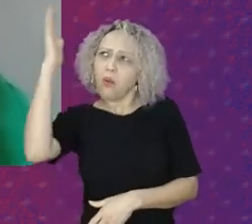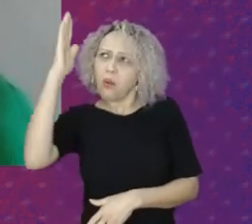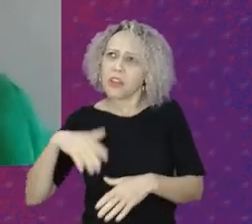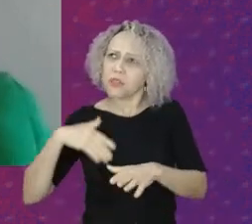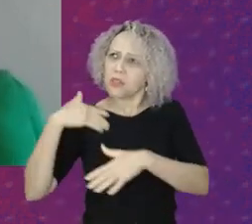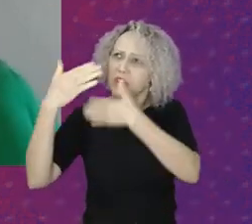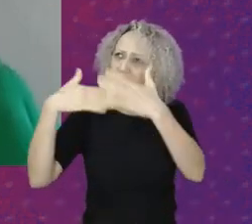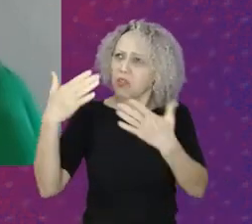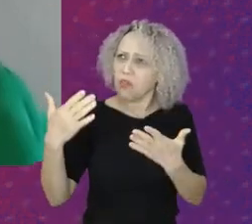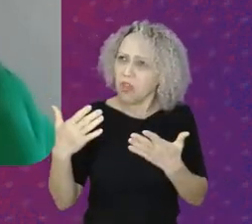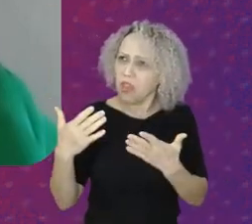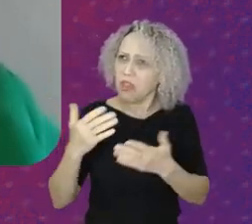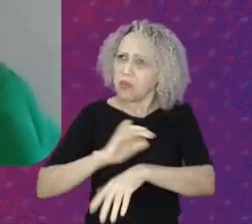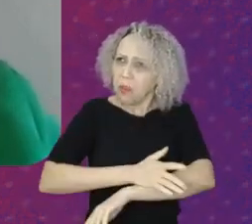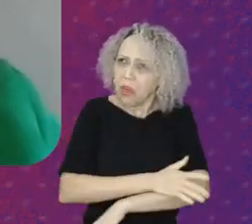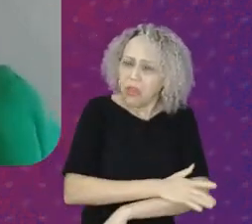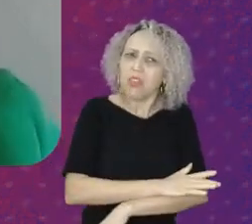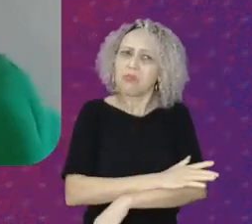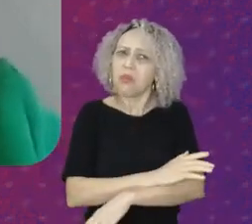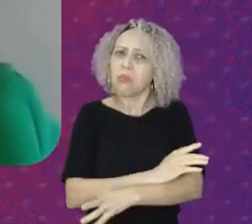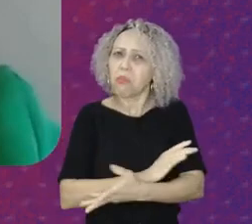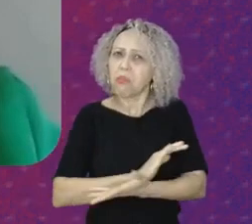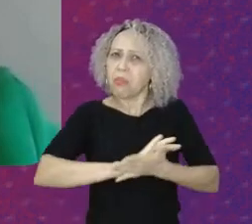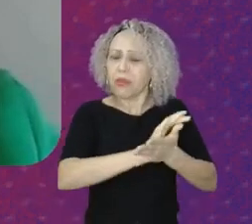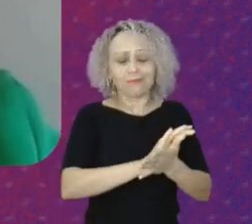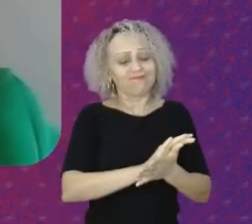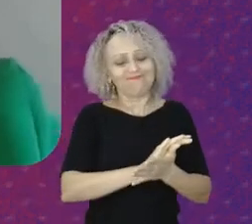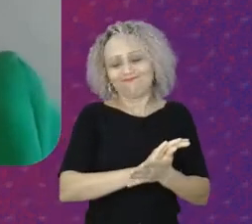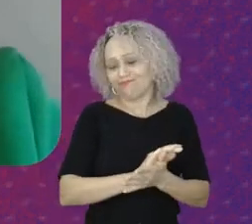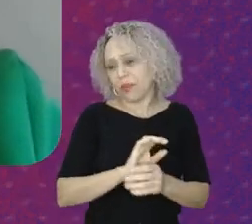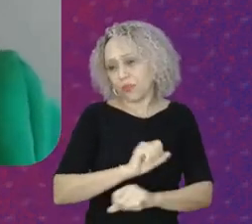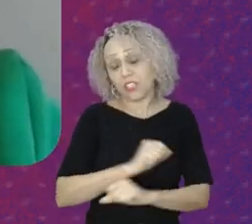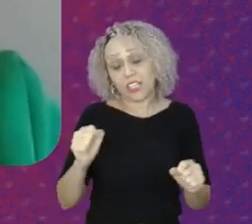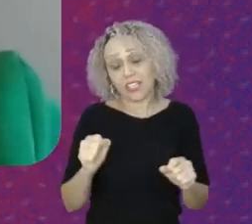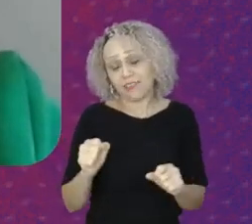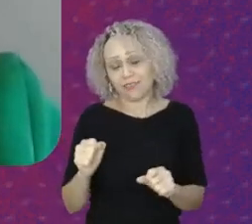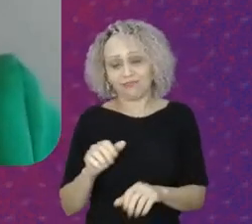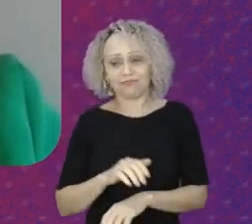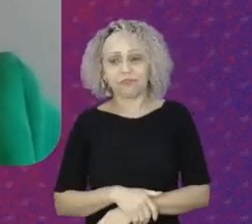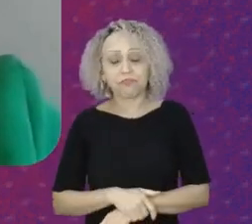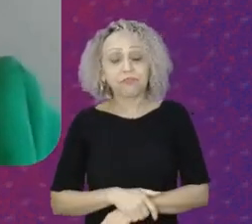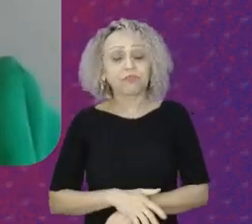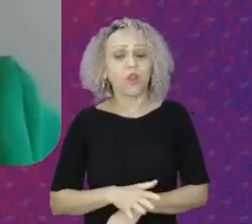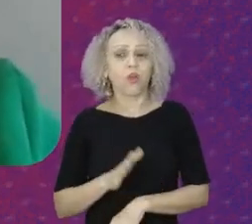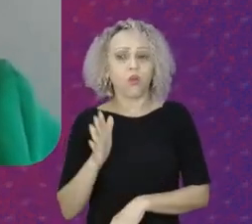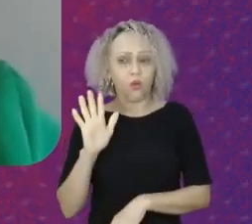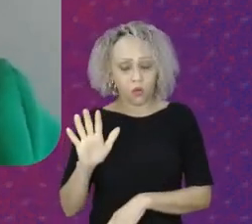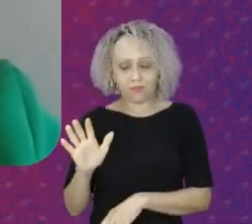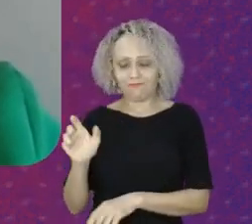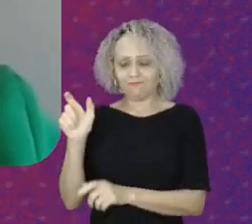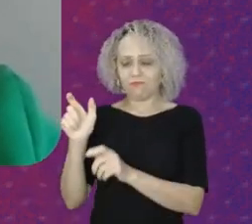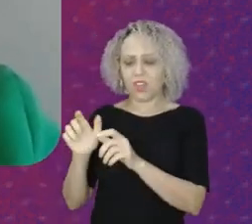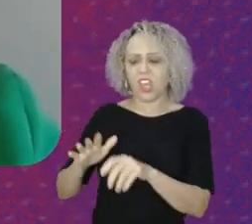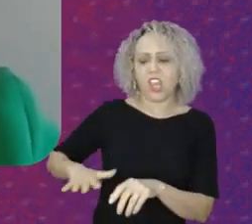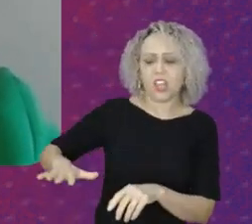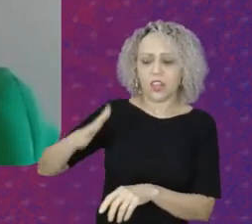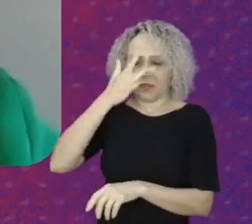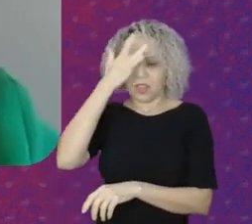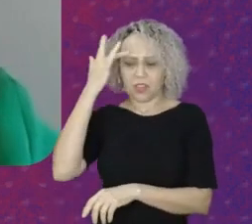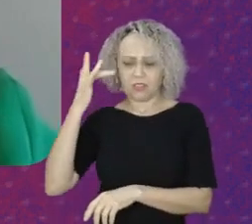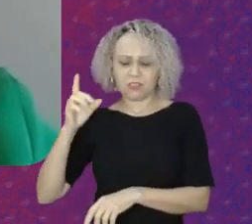formas de opressão e discriminação. Porque essas opressões, elas organizam hoje o ódio, organizam